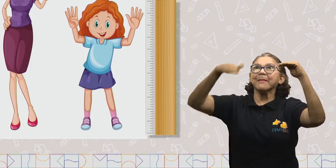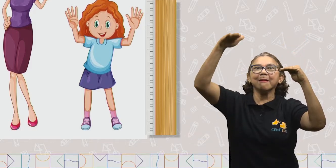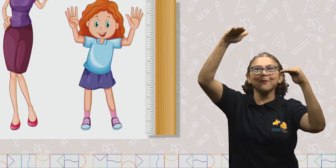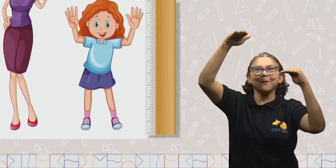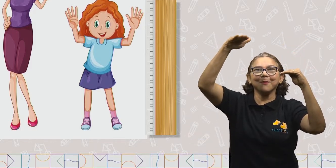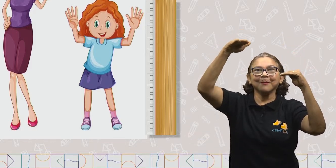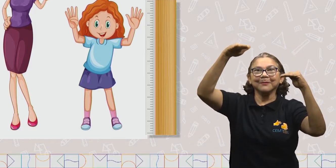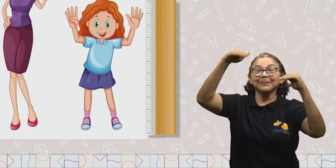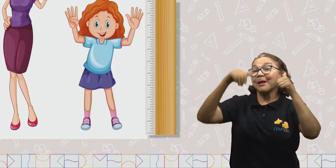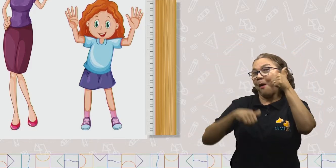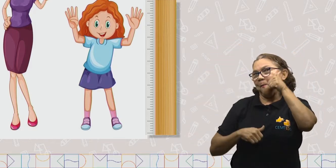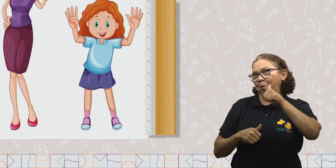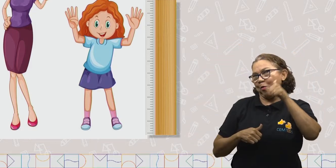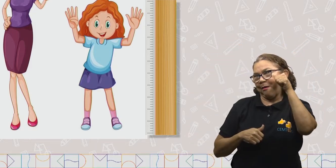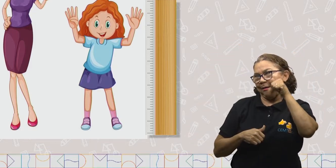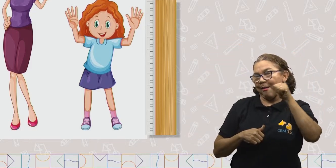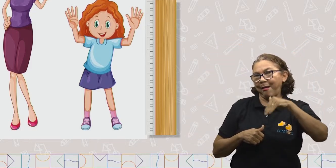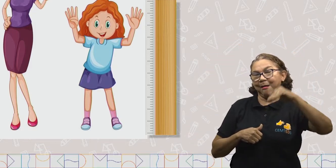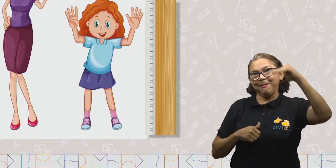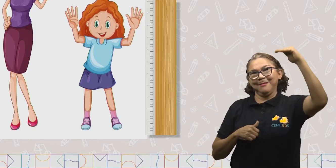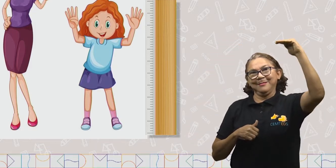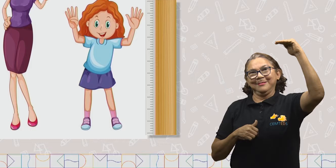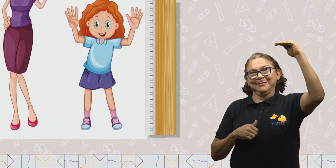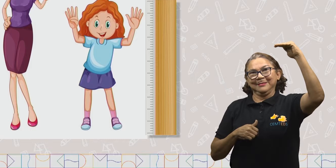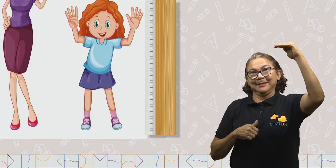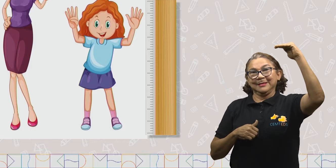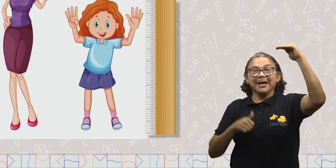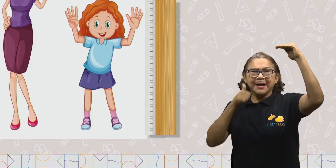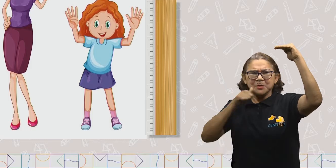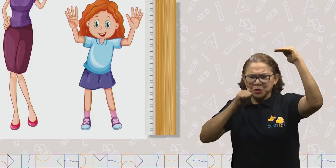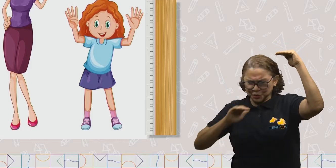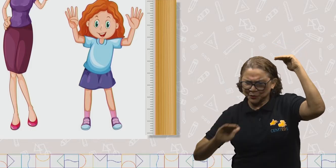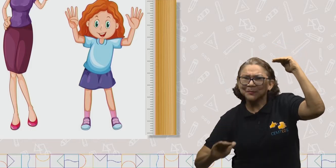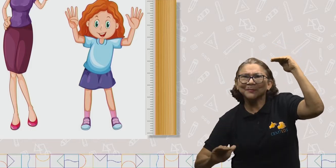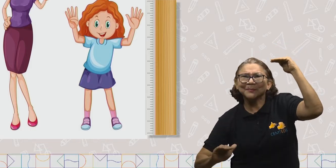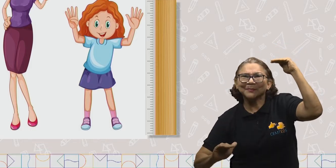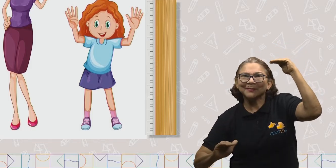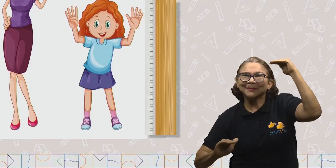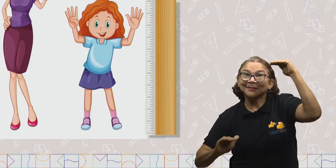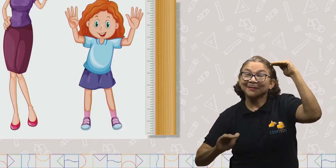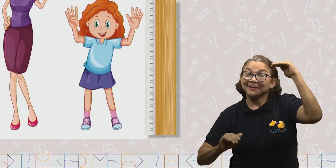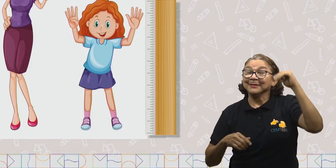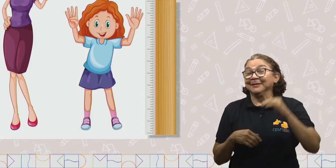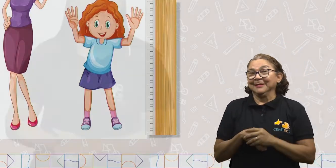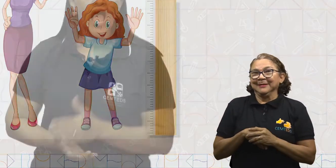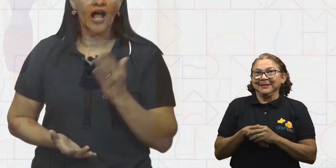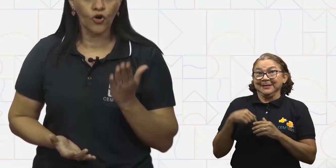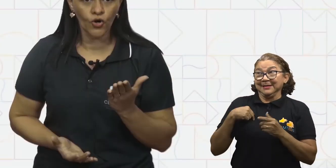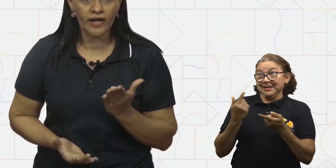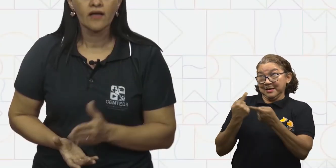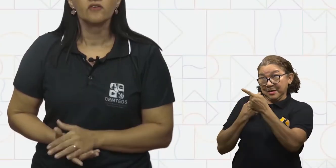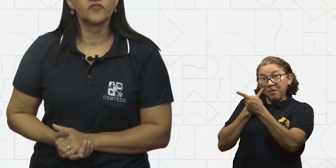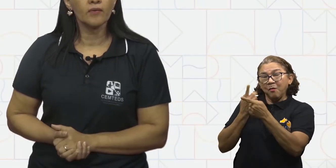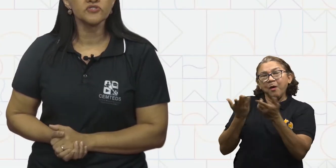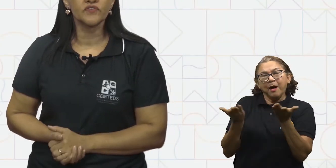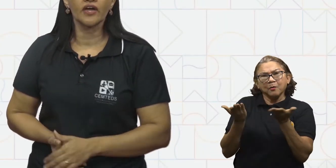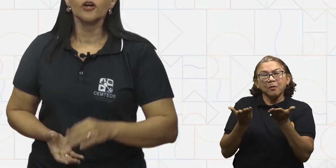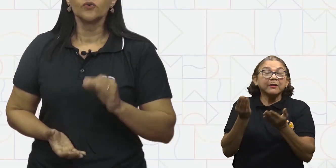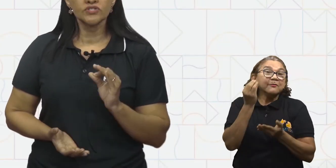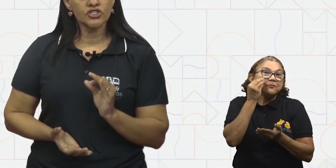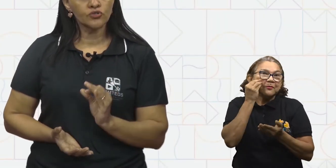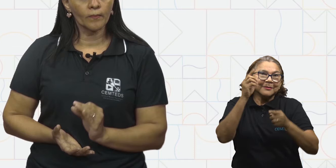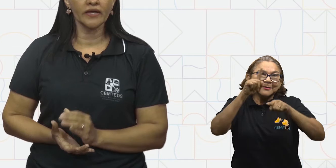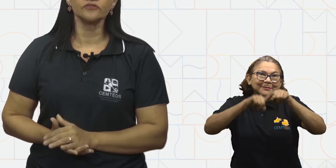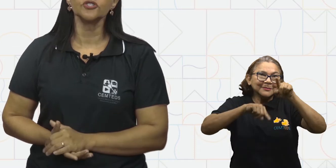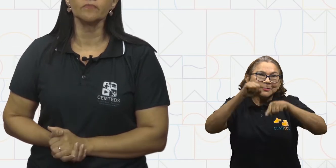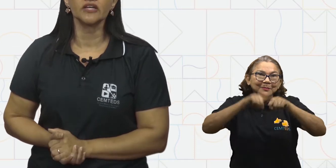elas? É a mulher. Ela é maior que a menina, segundo a nossa seta. Agora, vamos ver